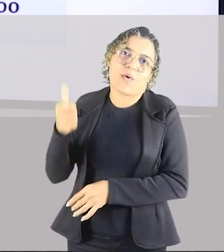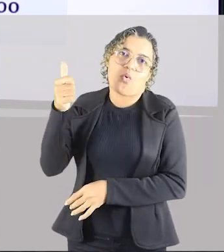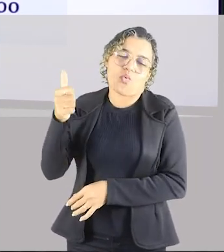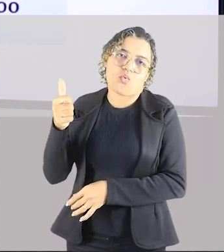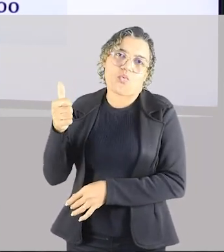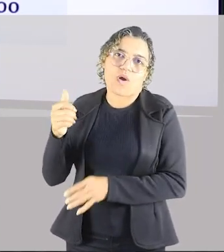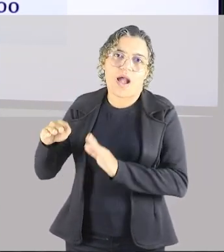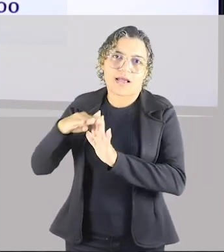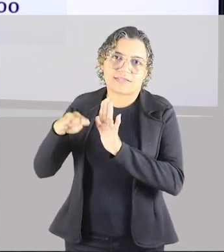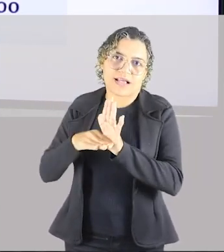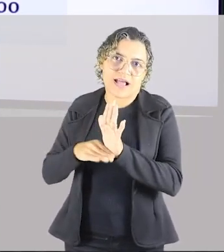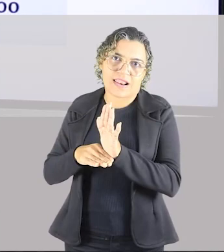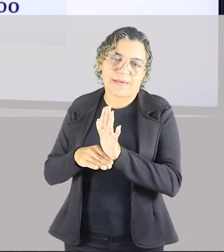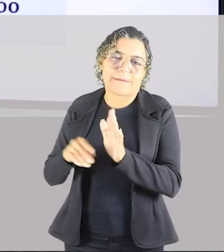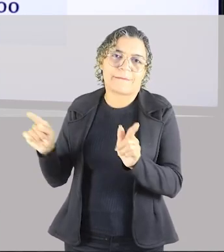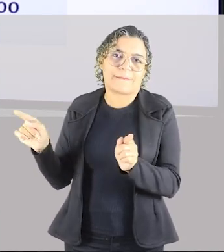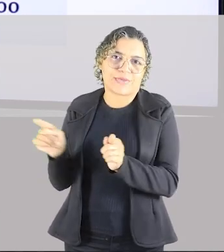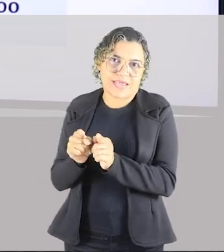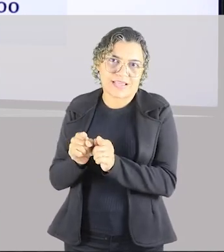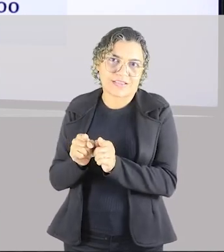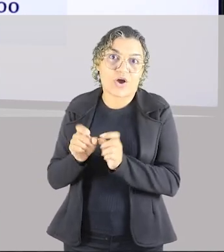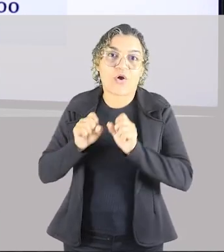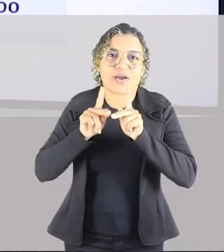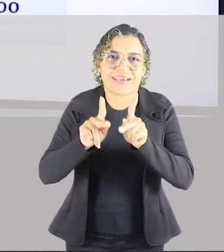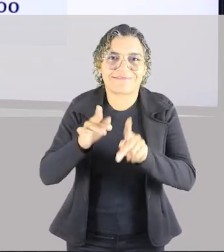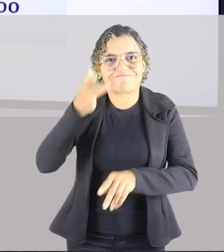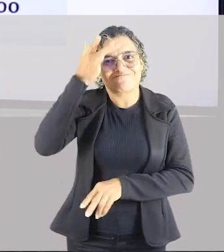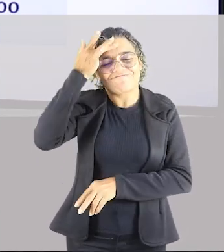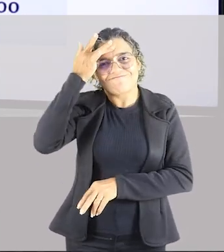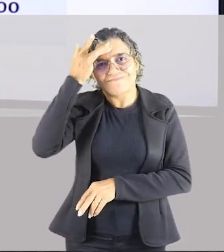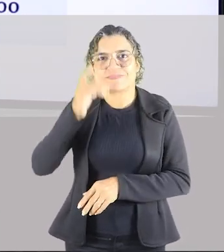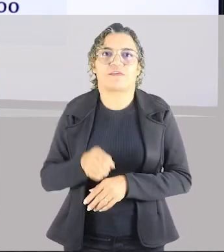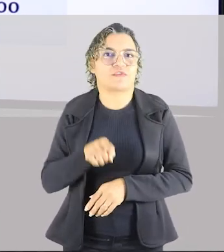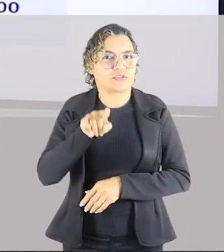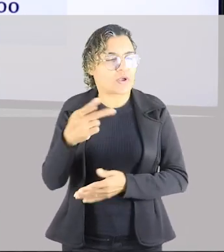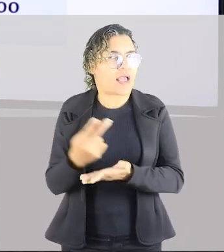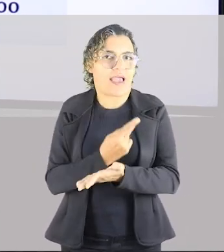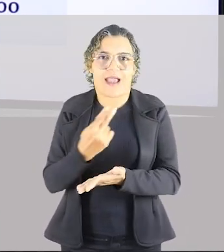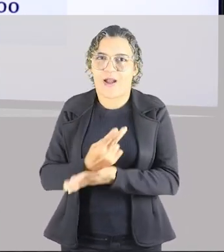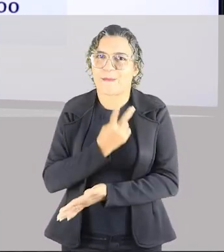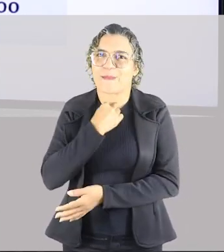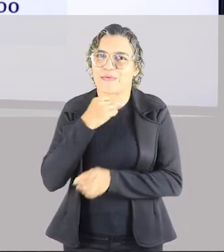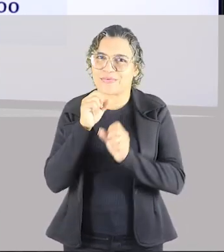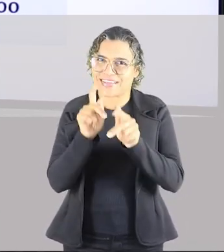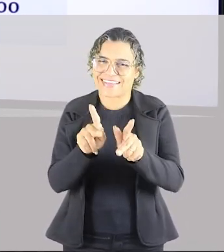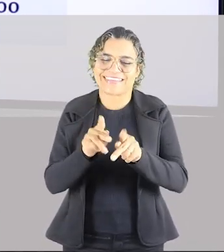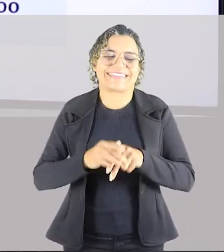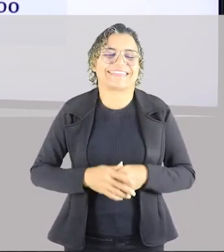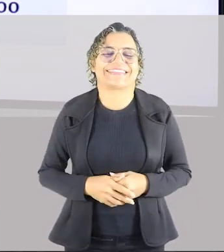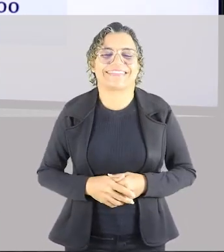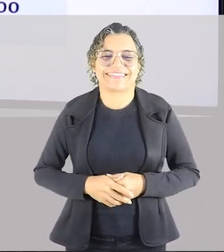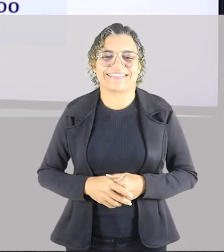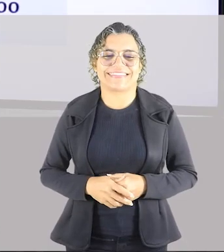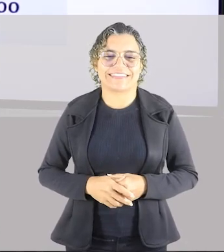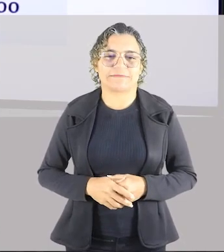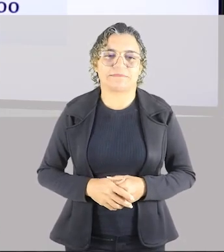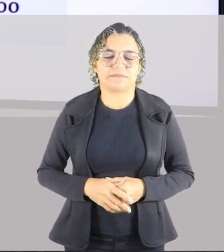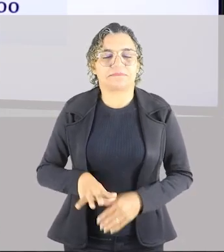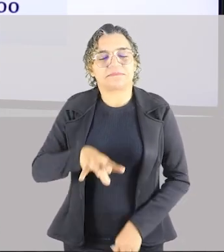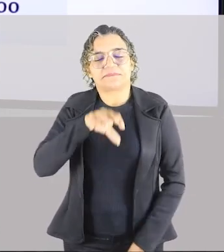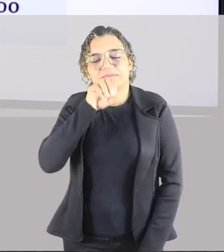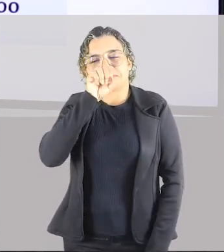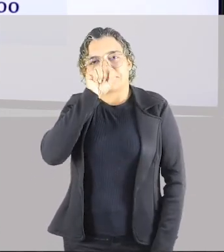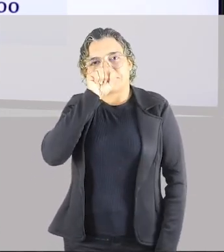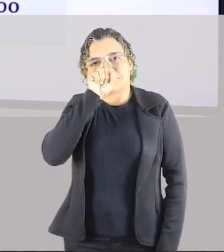escala ela é pequena. Fechou, hein? Isso aqui tu não erra mais, estudante. Já sabe, né?